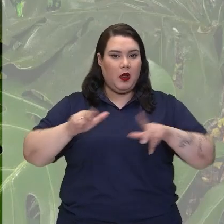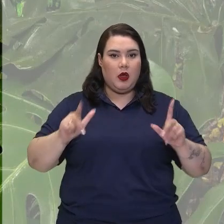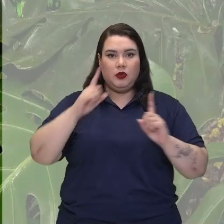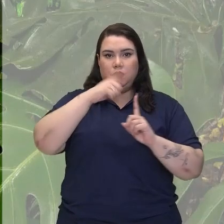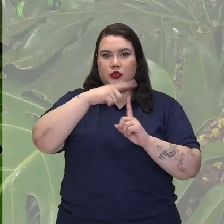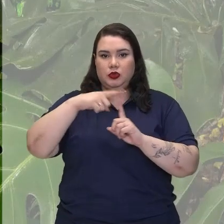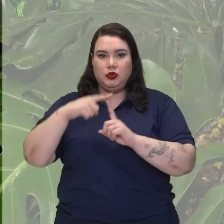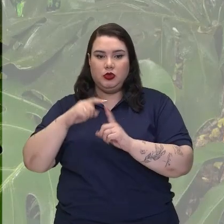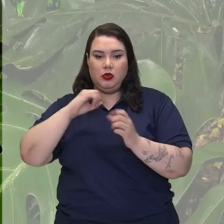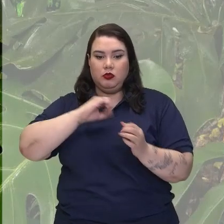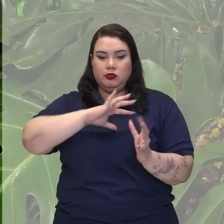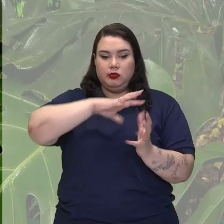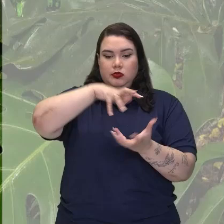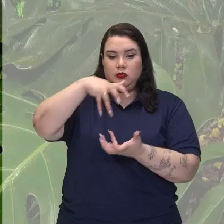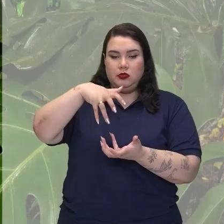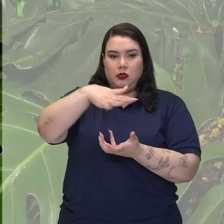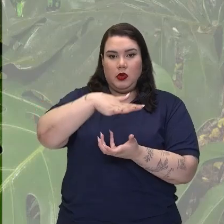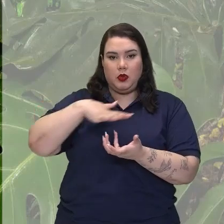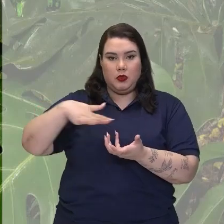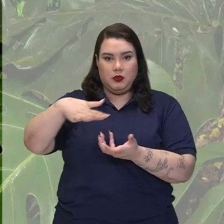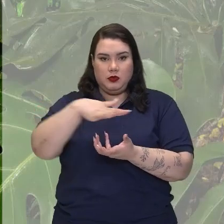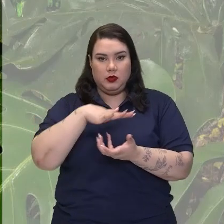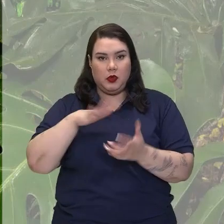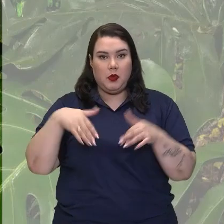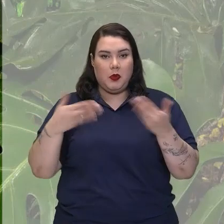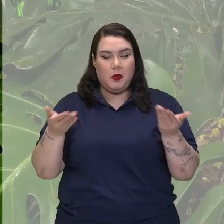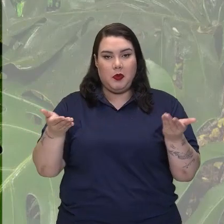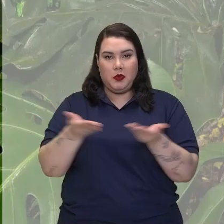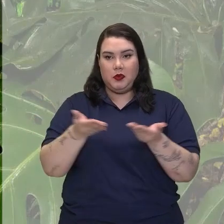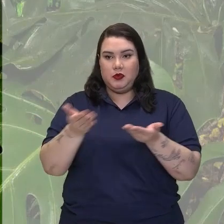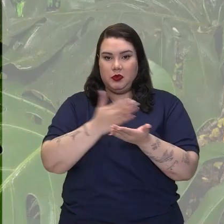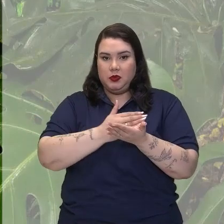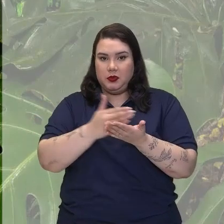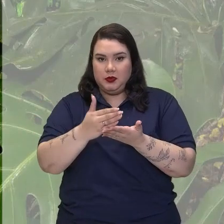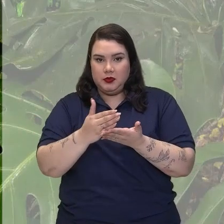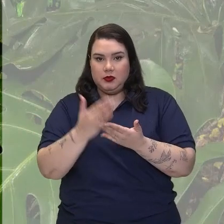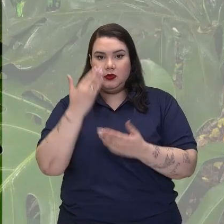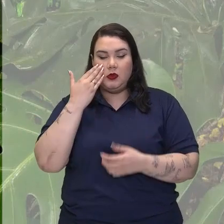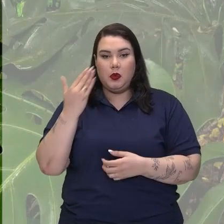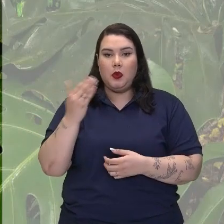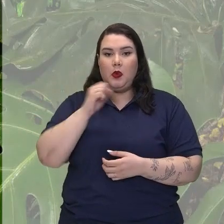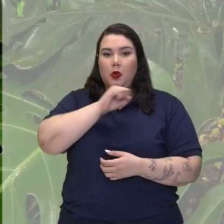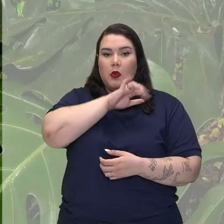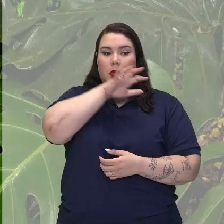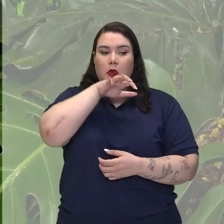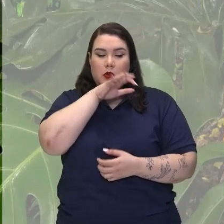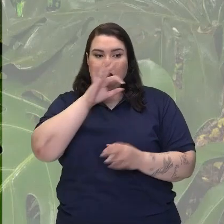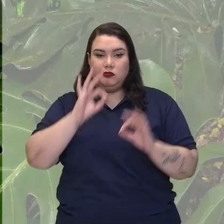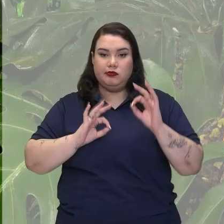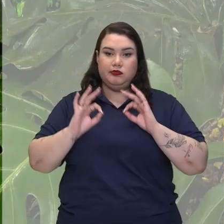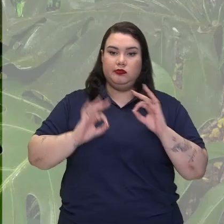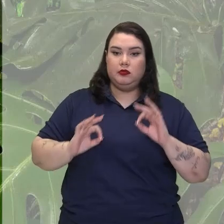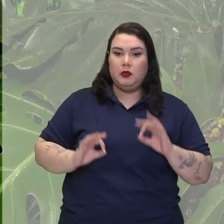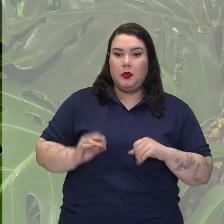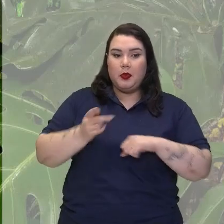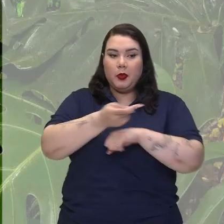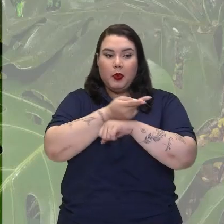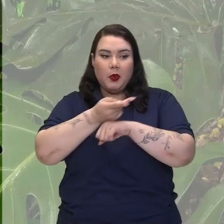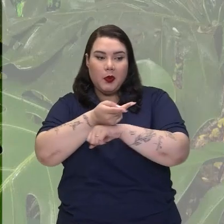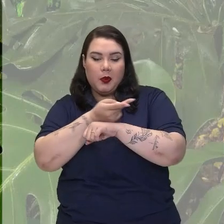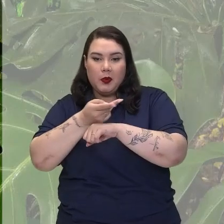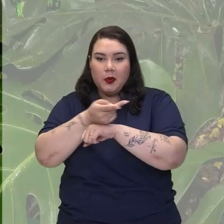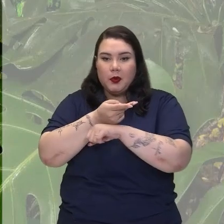de ecossistemas e a gente inicia com esse exemplo aqui, A onça que está ali procurando o quê? A